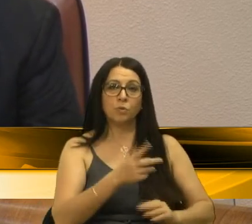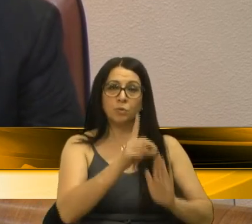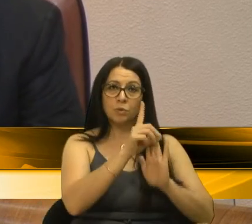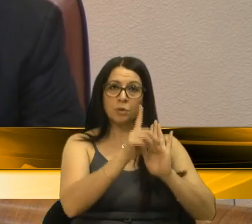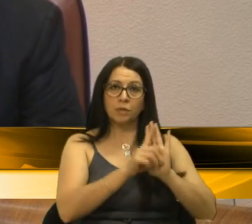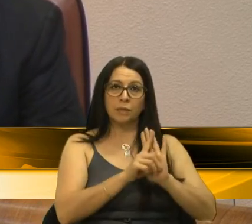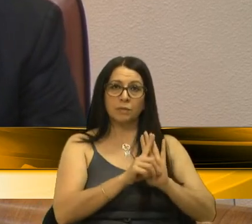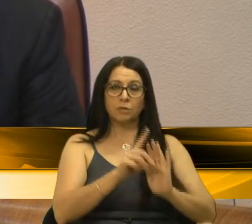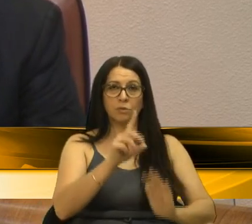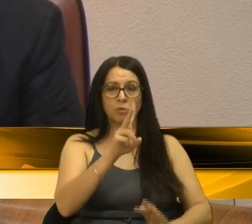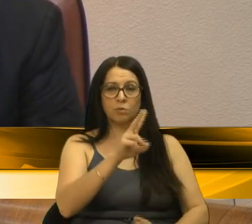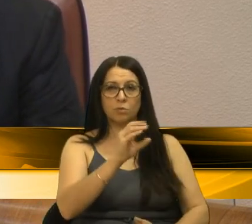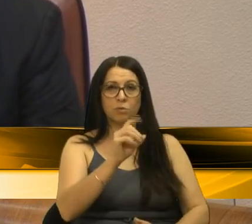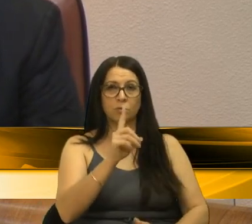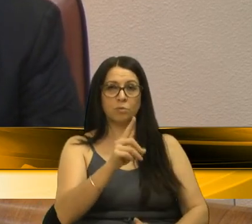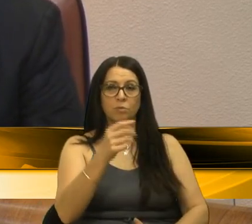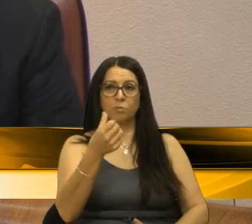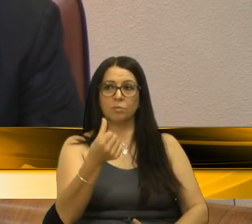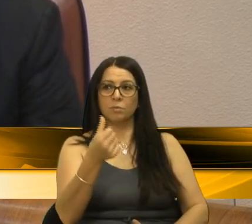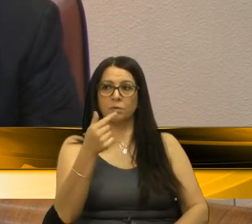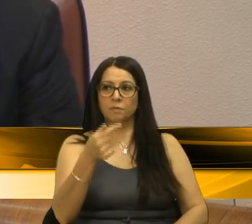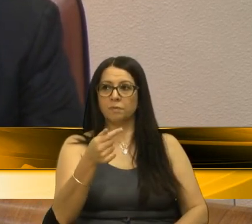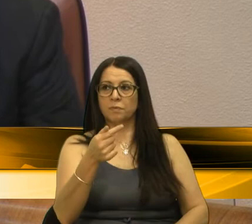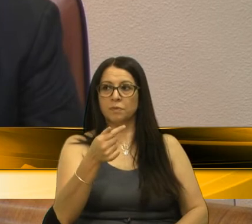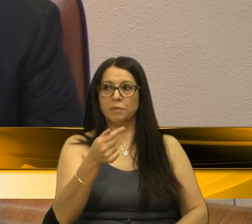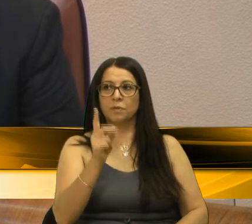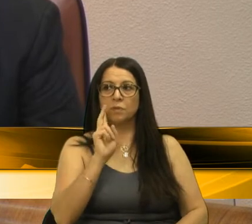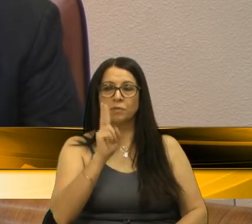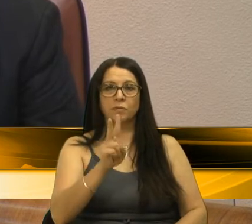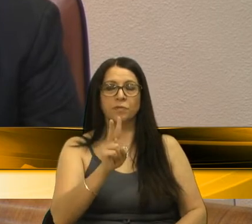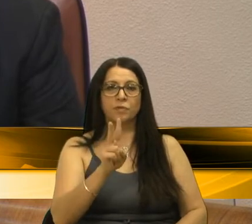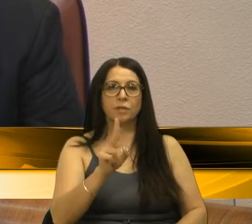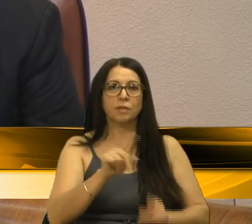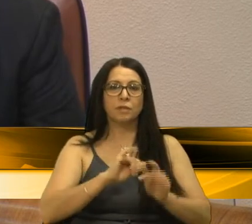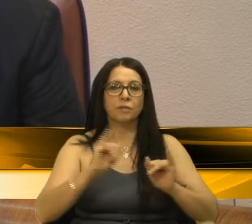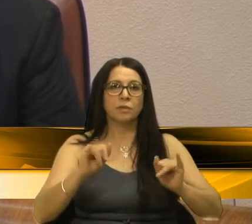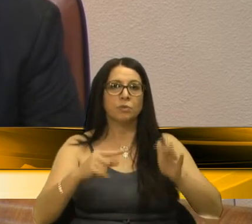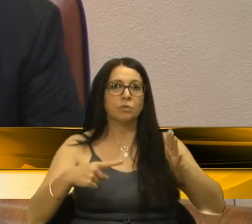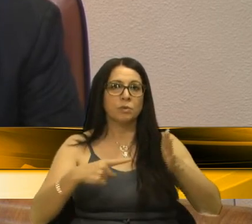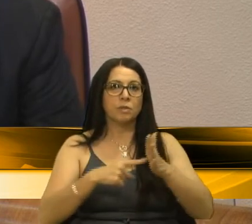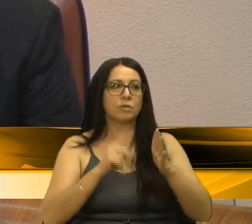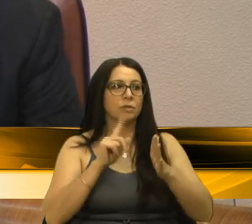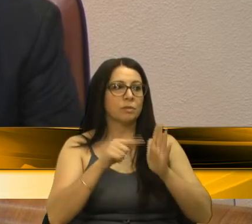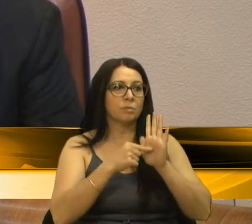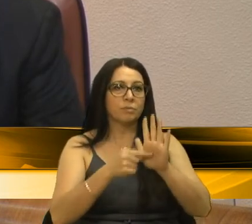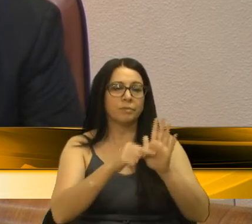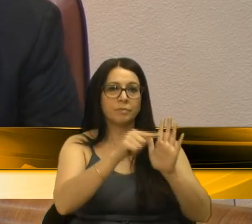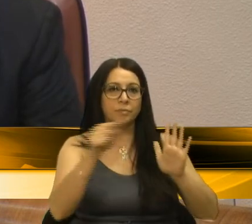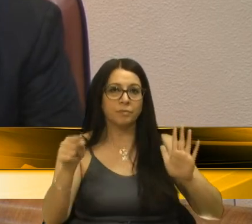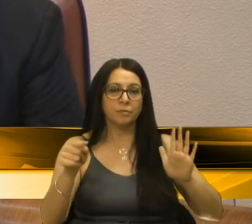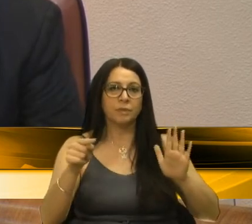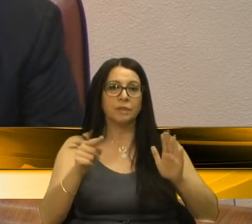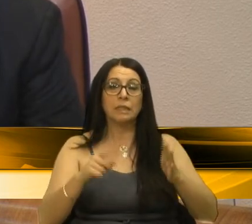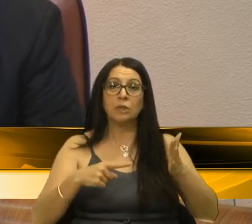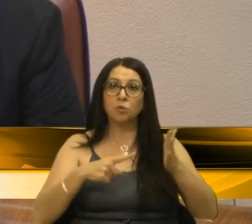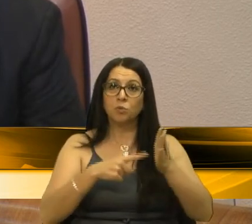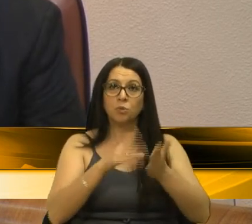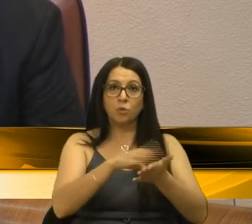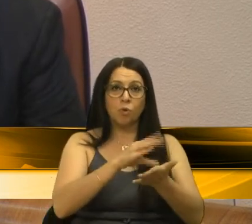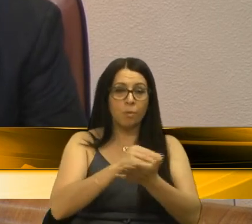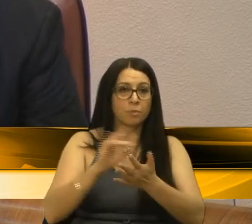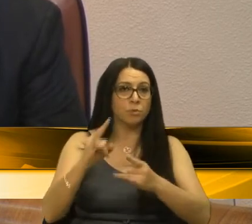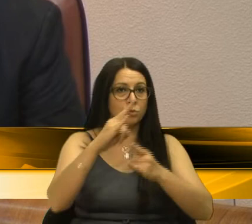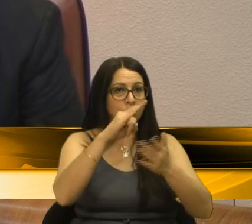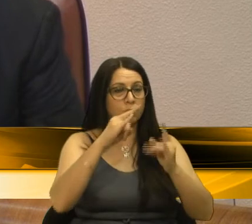número 201/67, quando da notificação do denunciado, que dela conste apenas a cópia da denúncia e dos documentos que